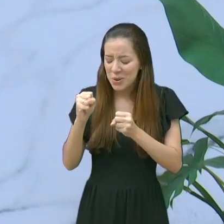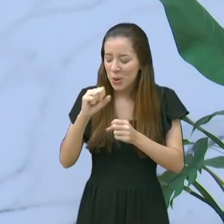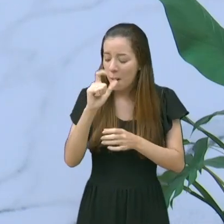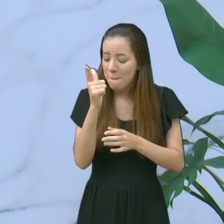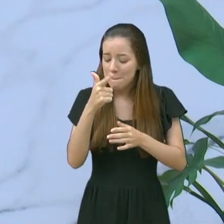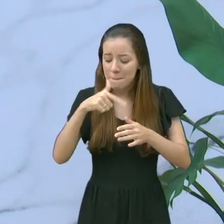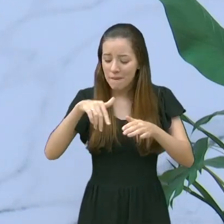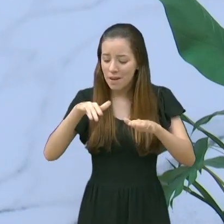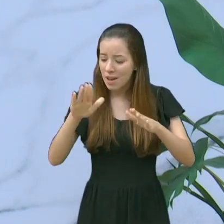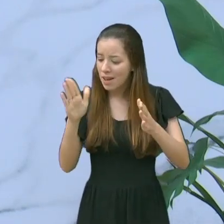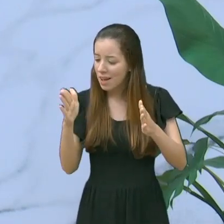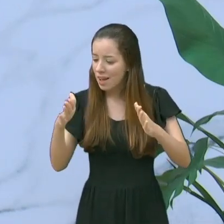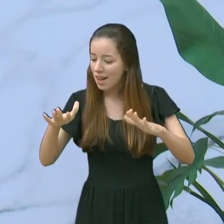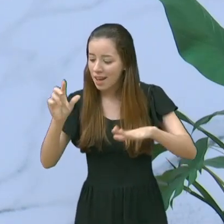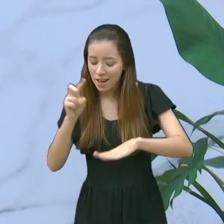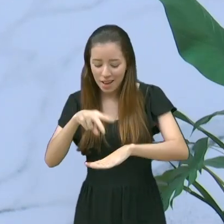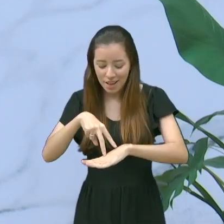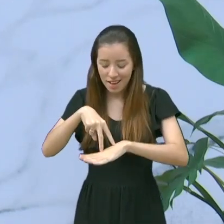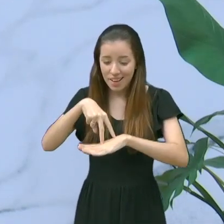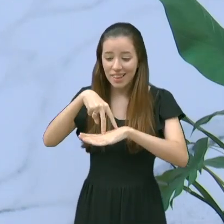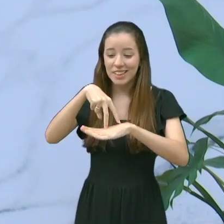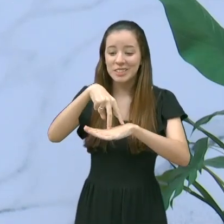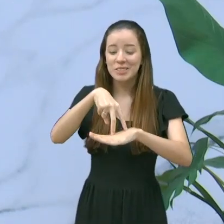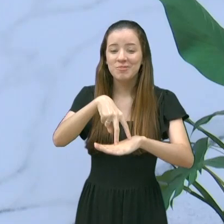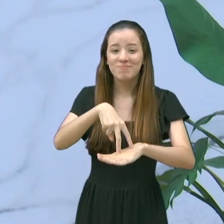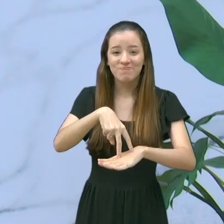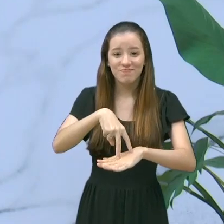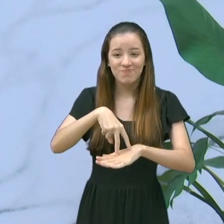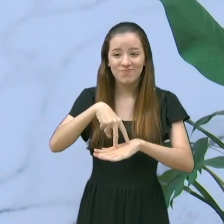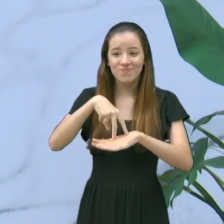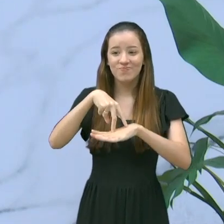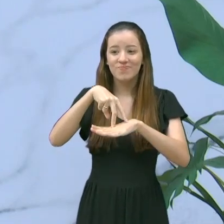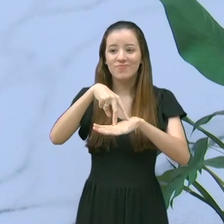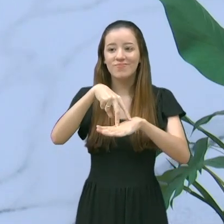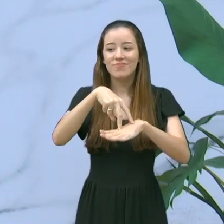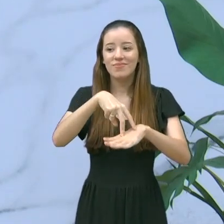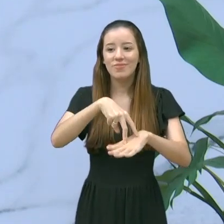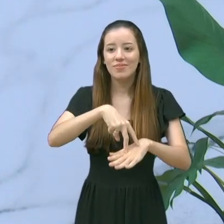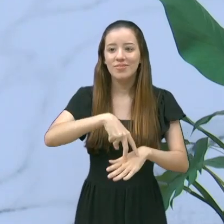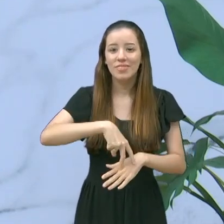Quem é ele que pode fazer o mar se